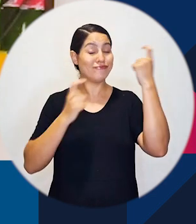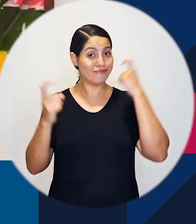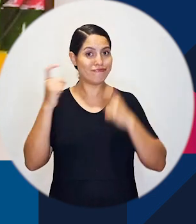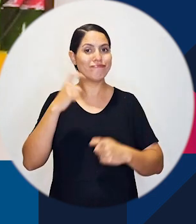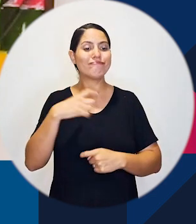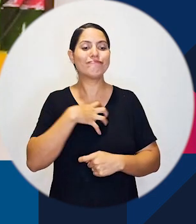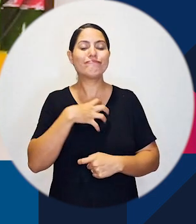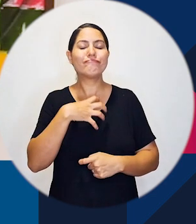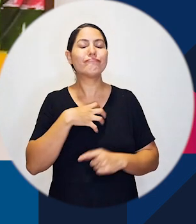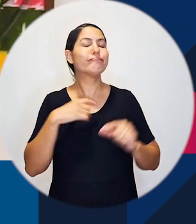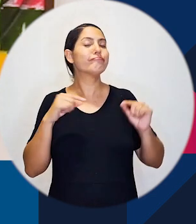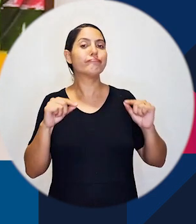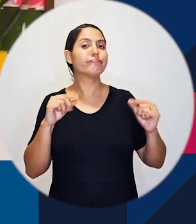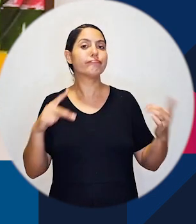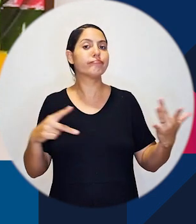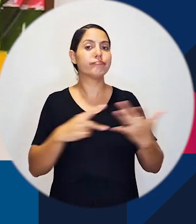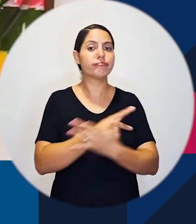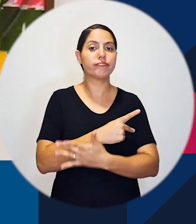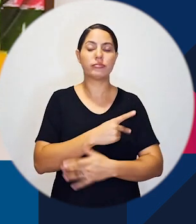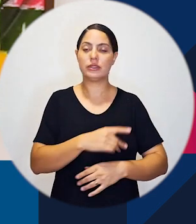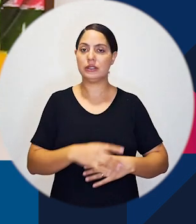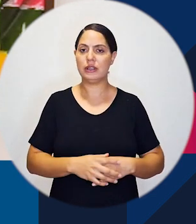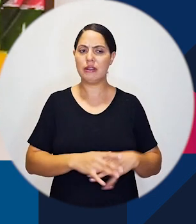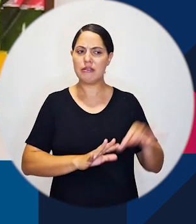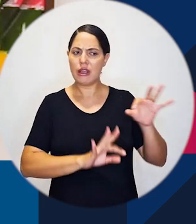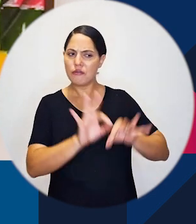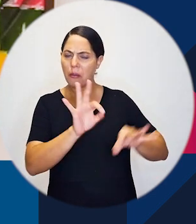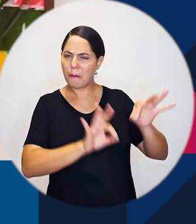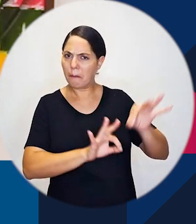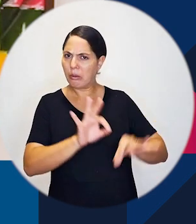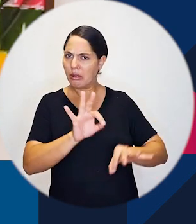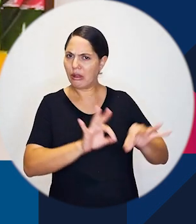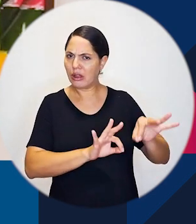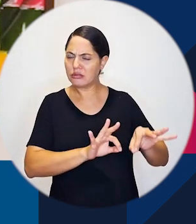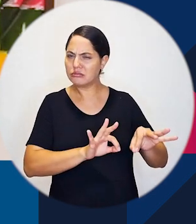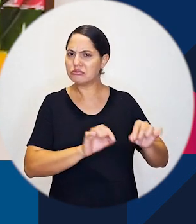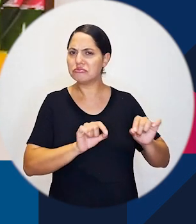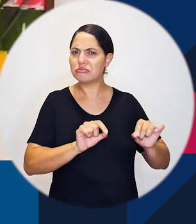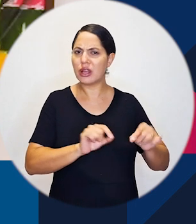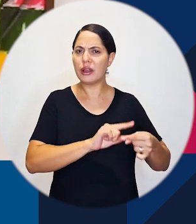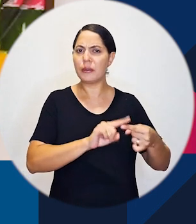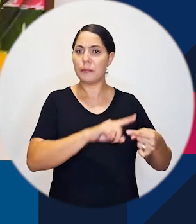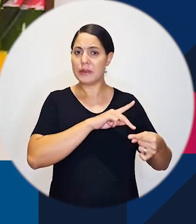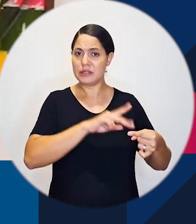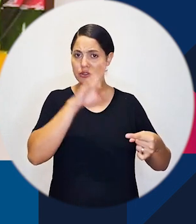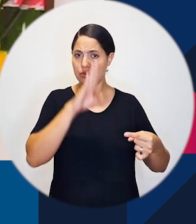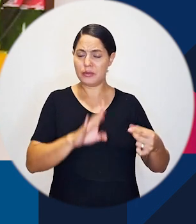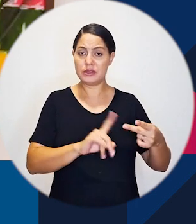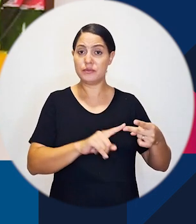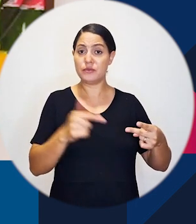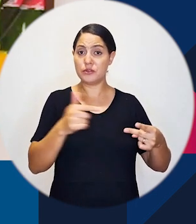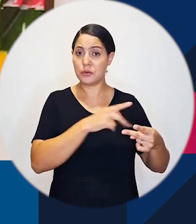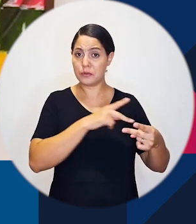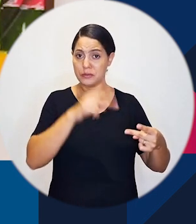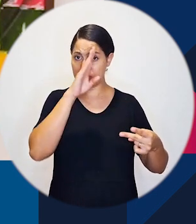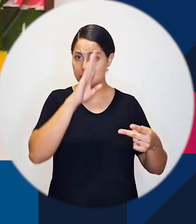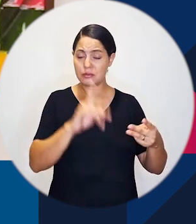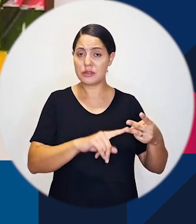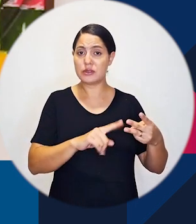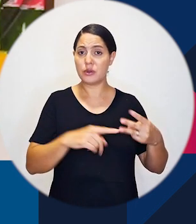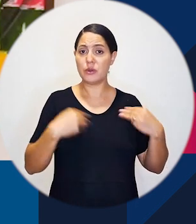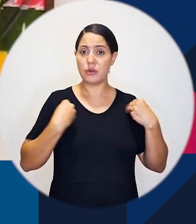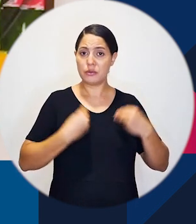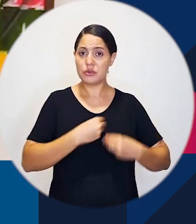preocupação os desdobramentos da apuração sobre o plano para matar o presidente, o vice-presidente da República e também